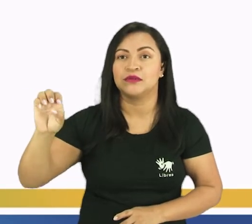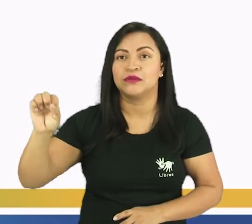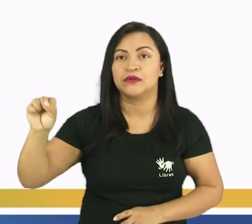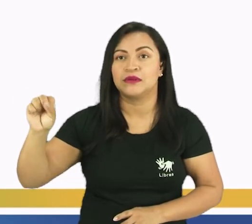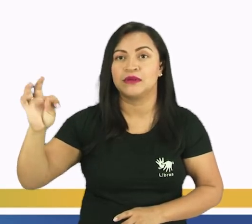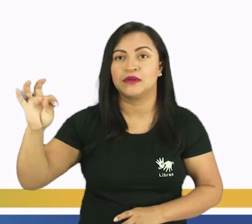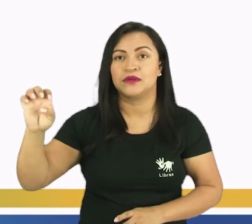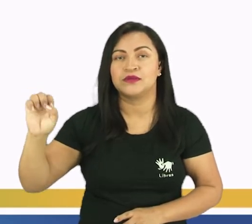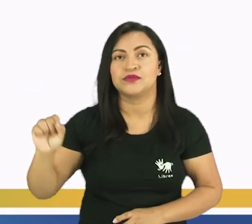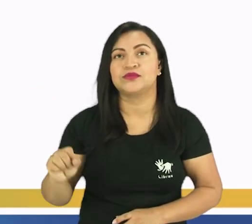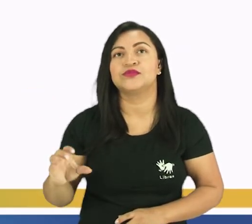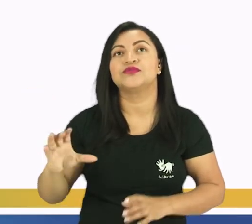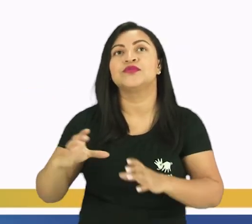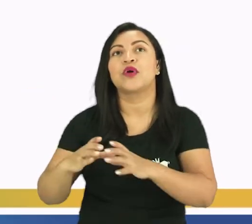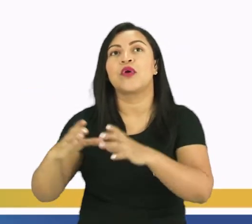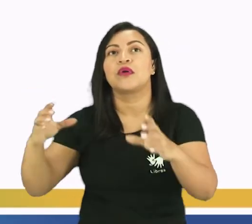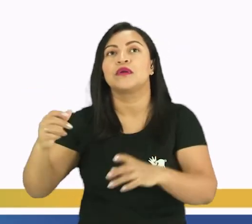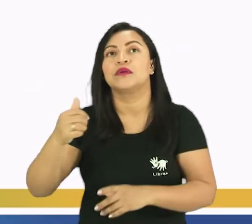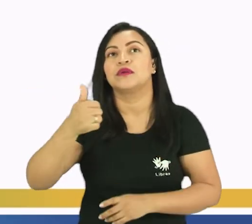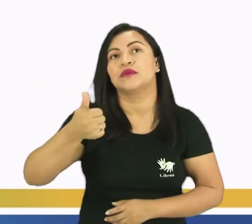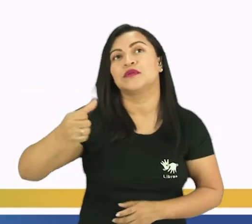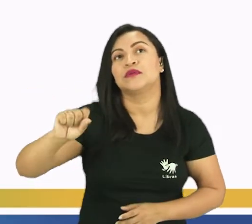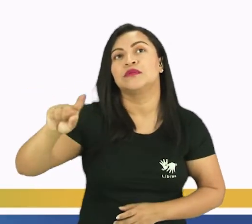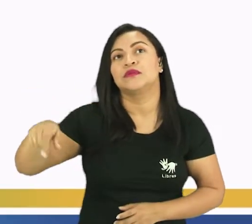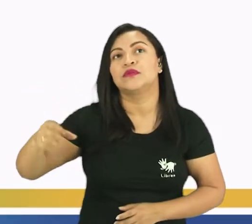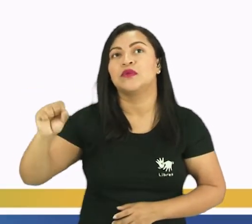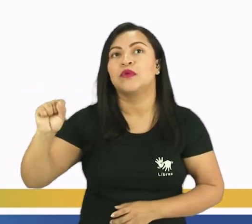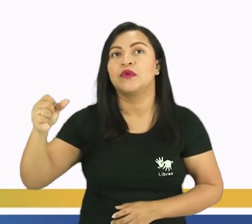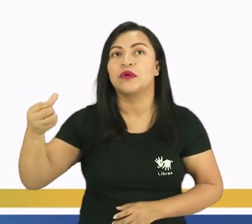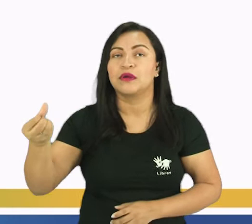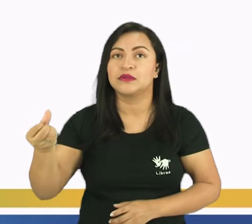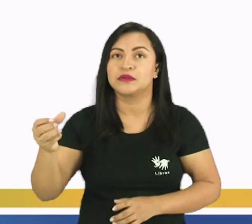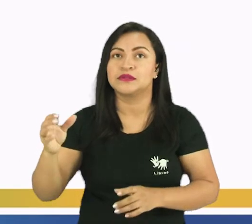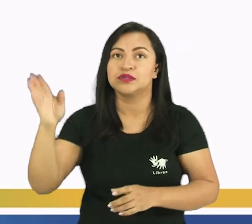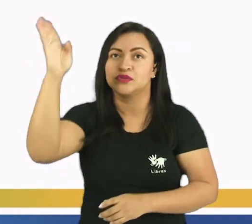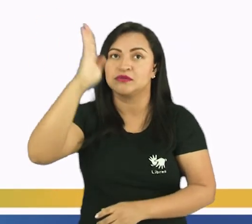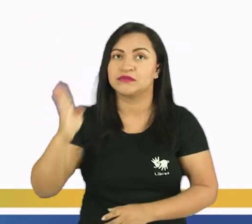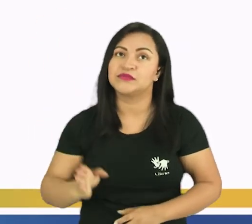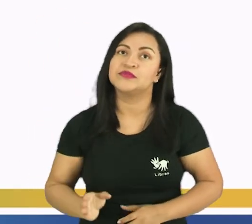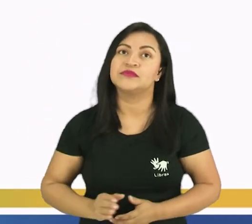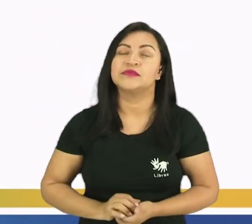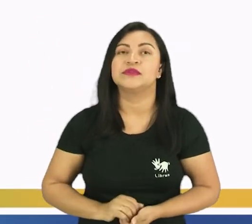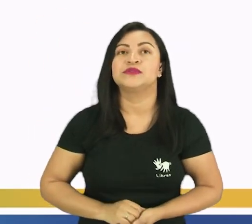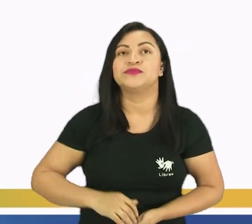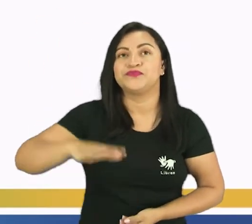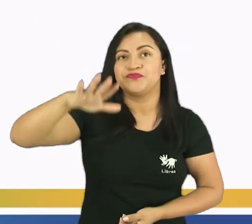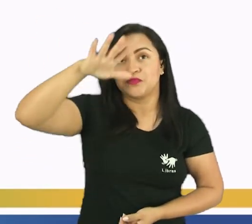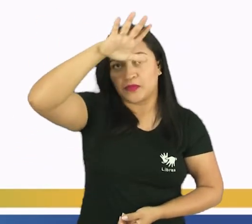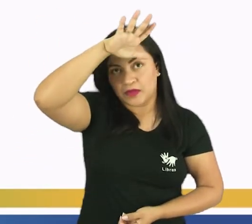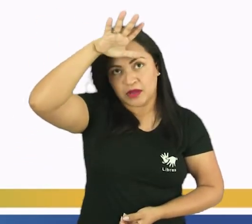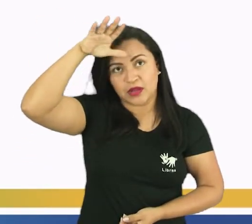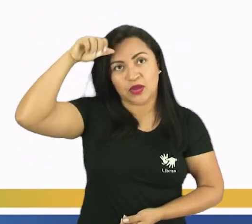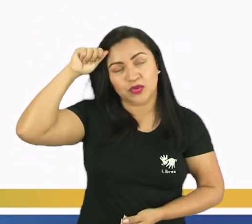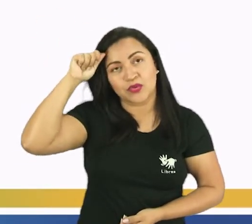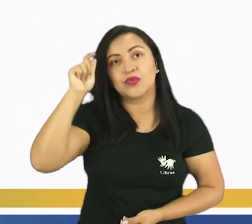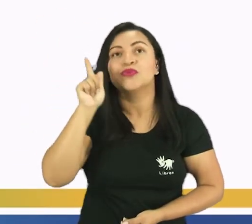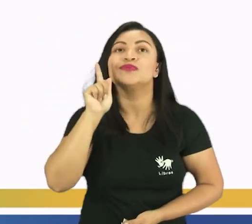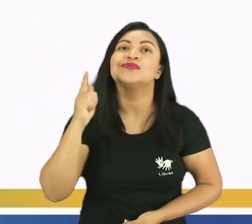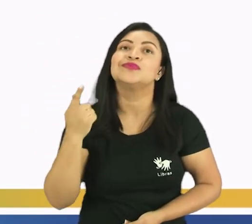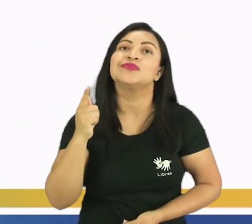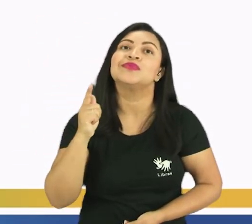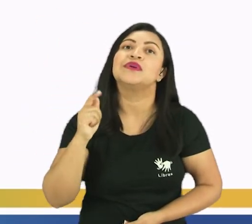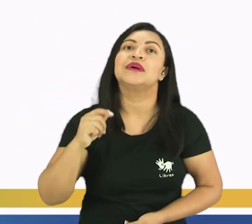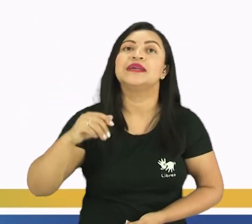corresponde a 18,86% do território brasileiro, é formado pelos estados de Mato Grosso, Goiás e